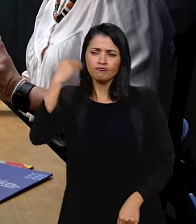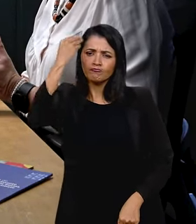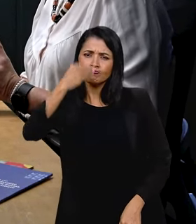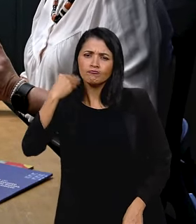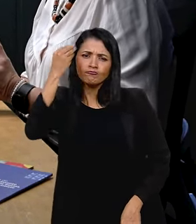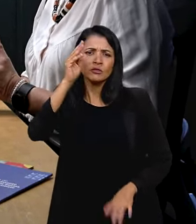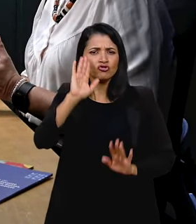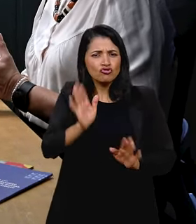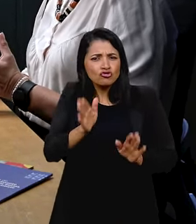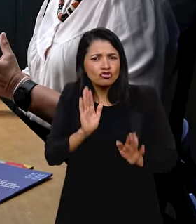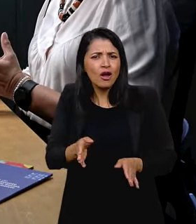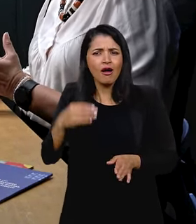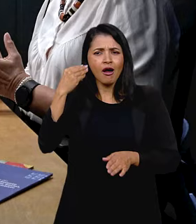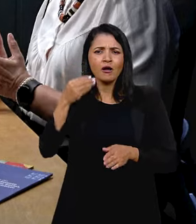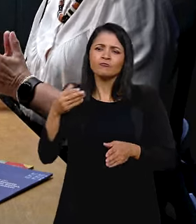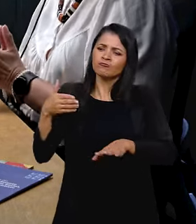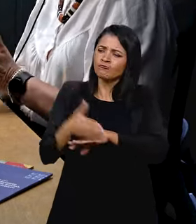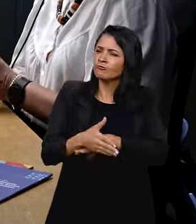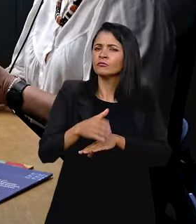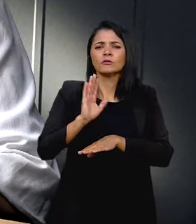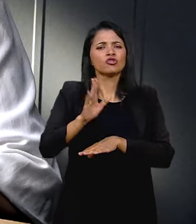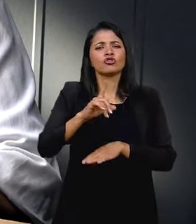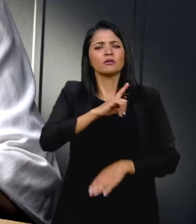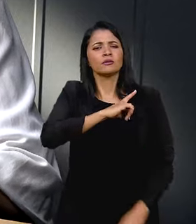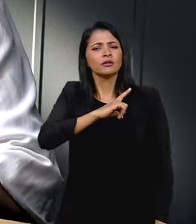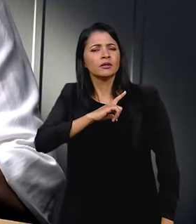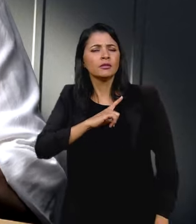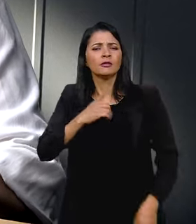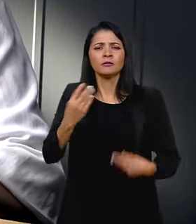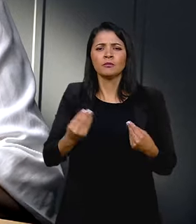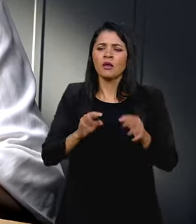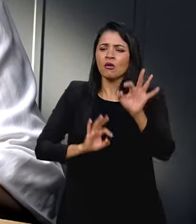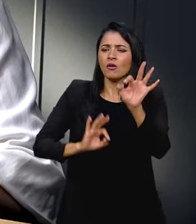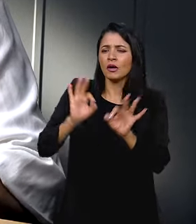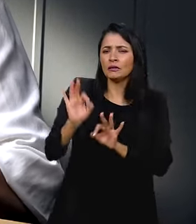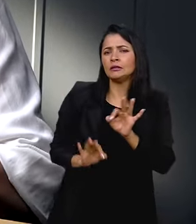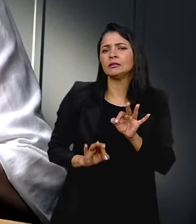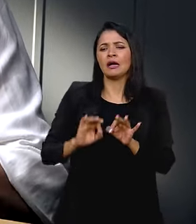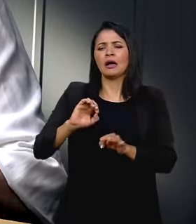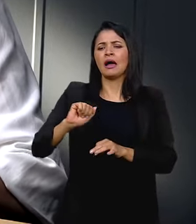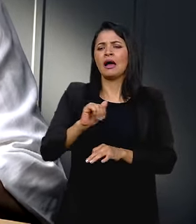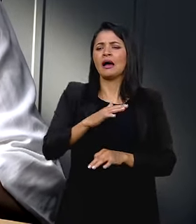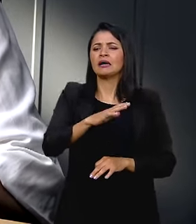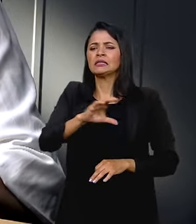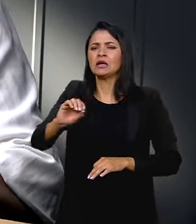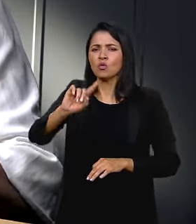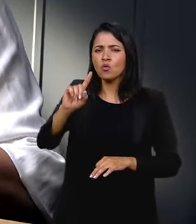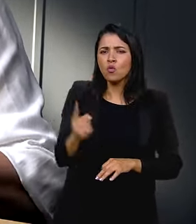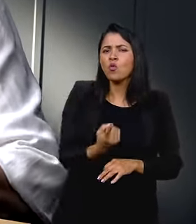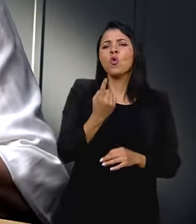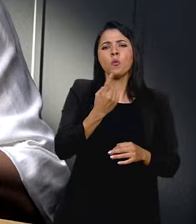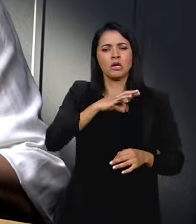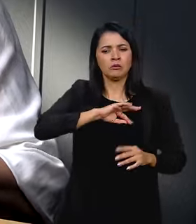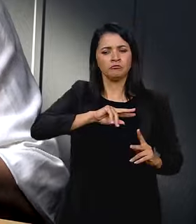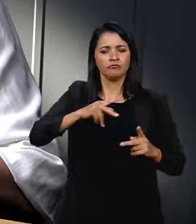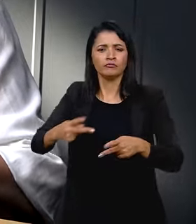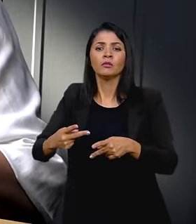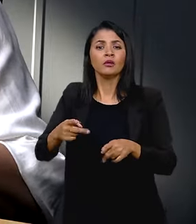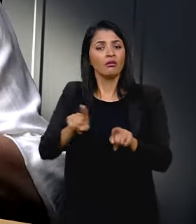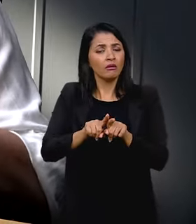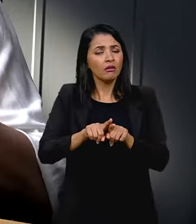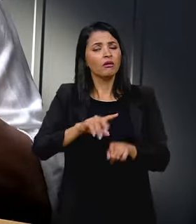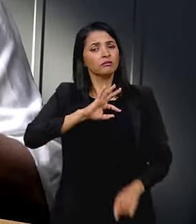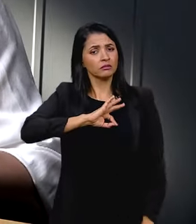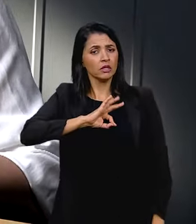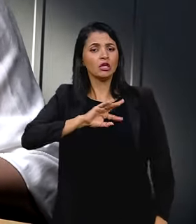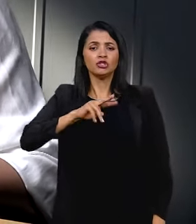experiência que ele tem né de de forma particip participativa é organizar ações não só uma ação de transferência de